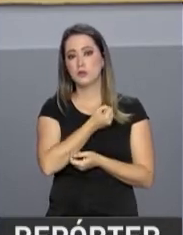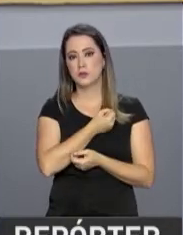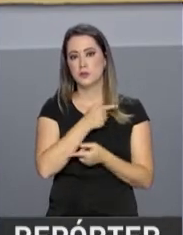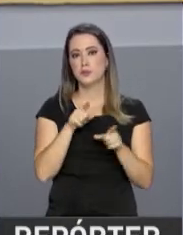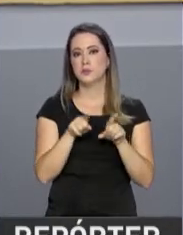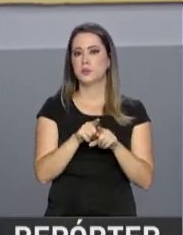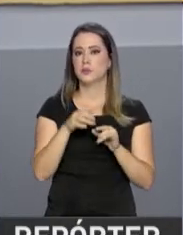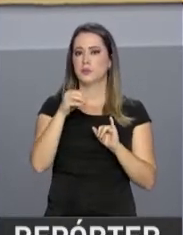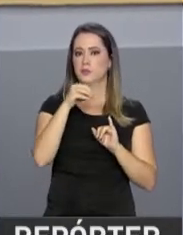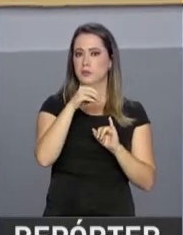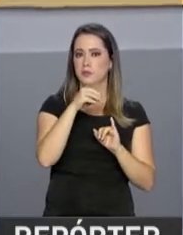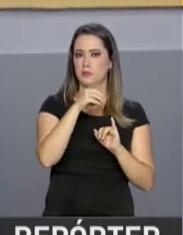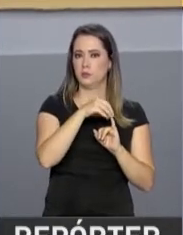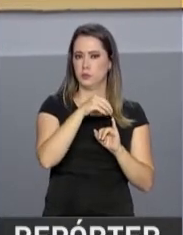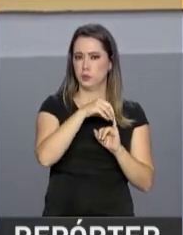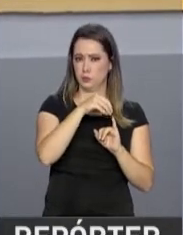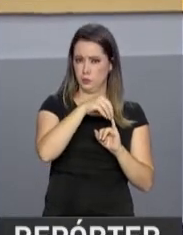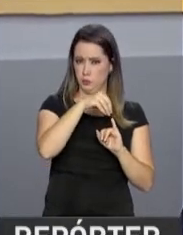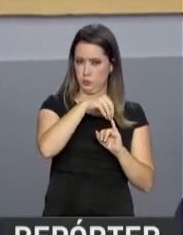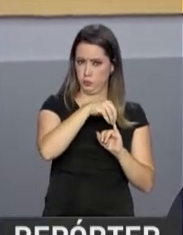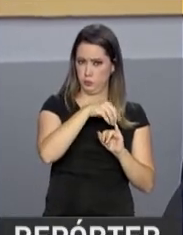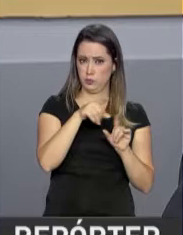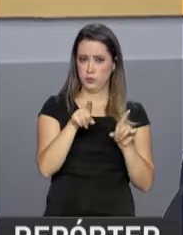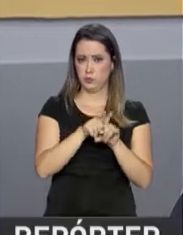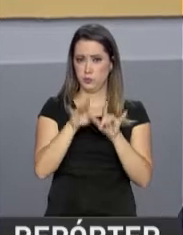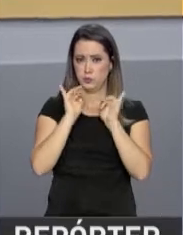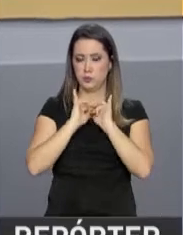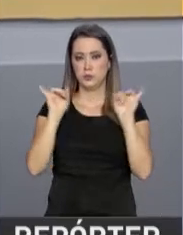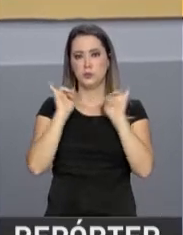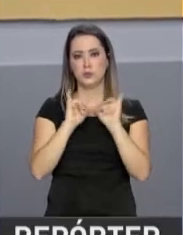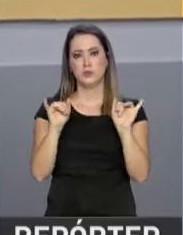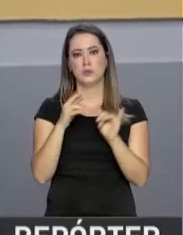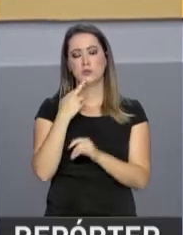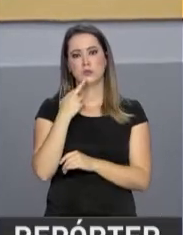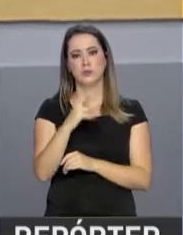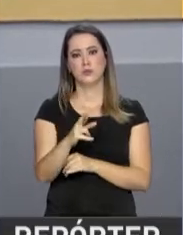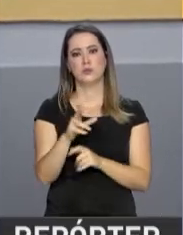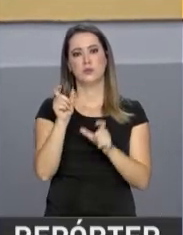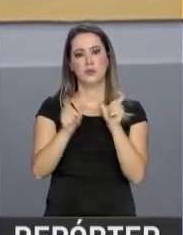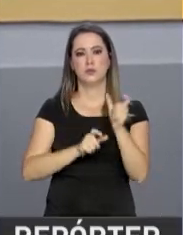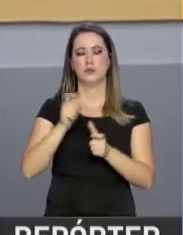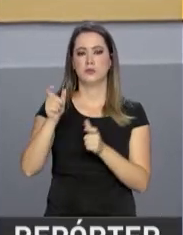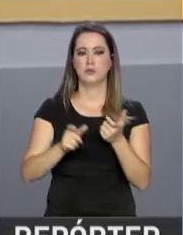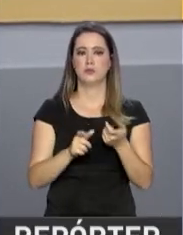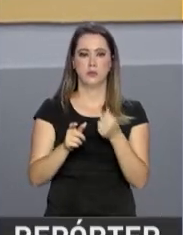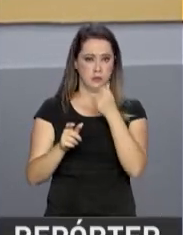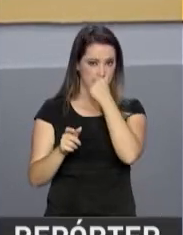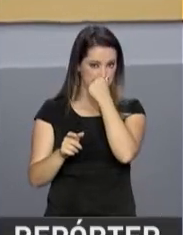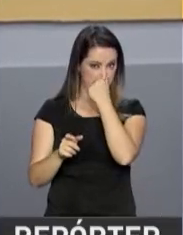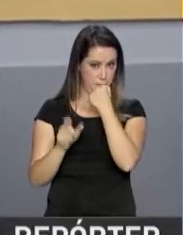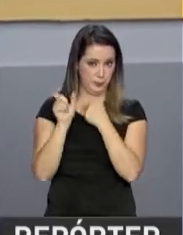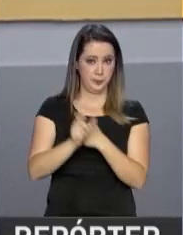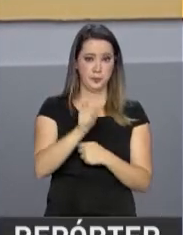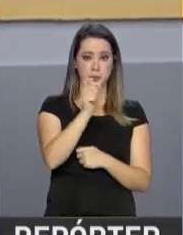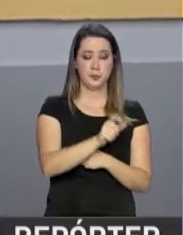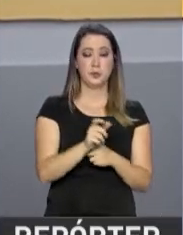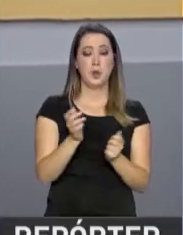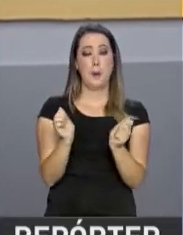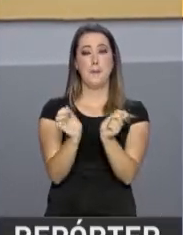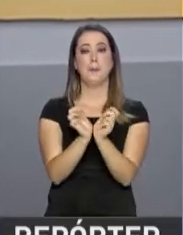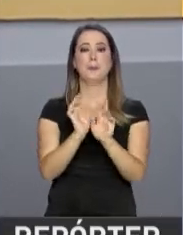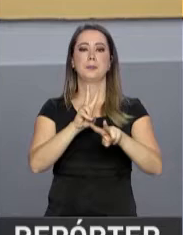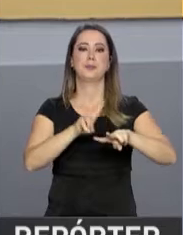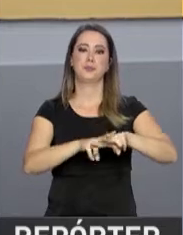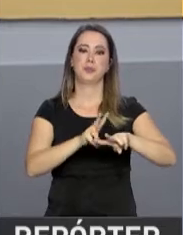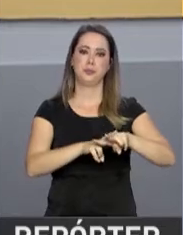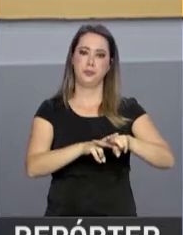instituto nacional de estudos e pesquisas educacionais anísio teixeira inep também divulgou os resultados dos participantes do enseja